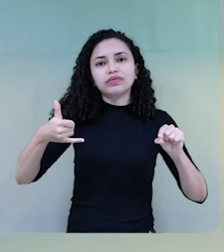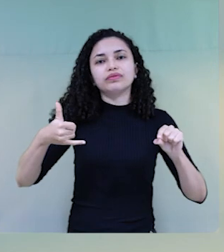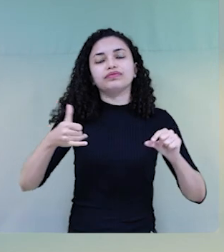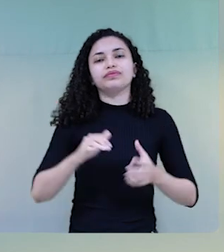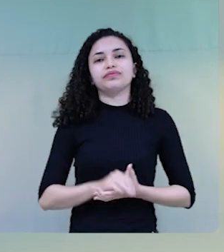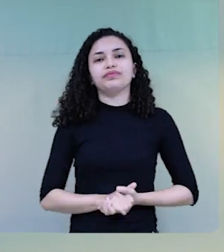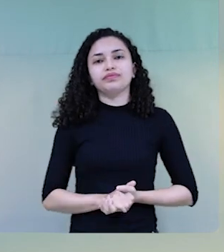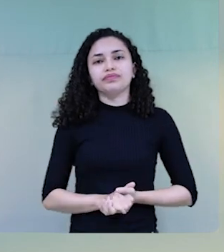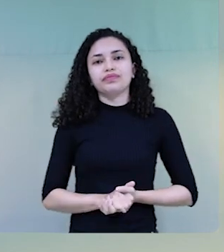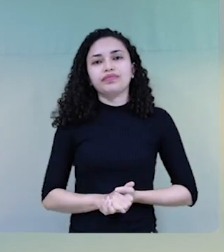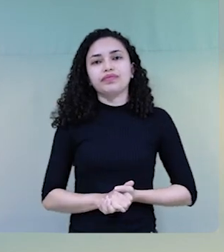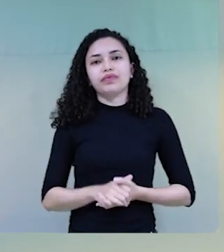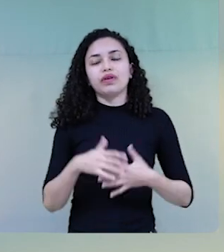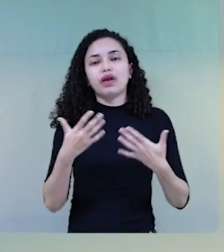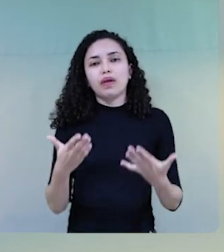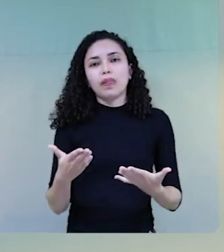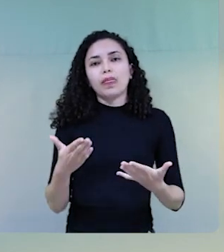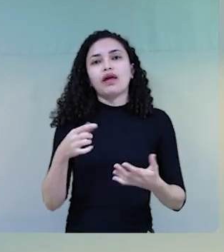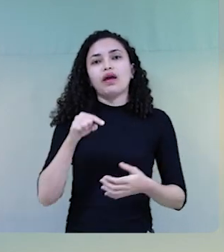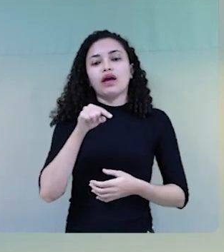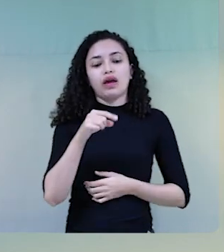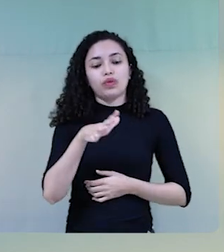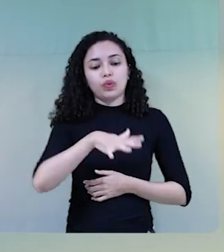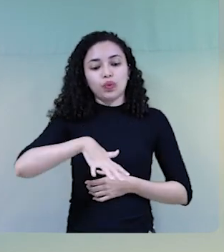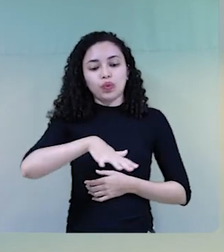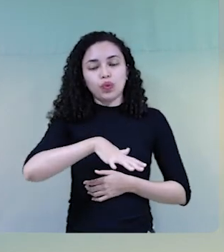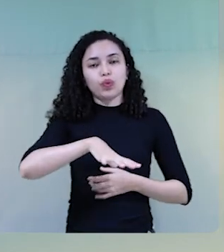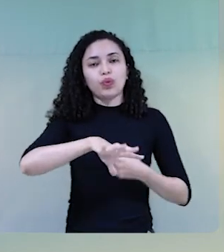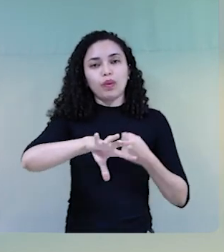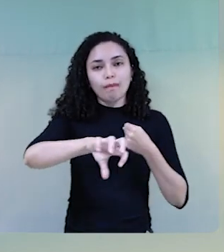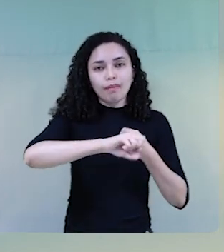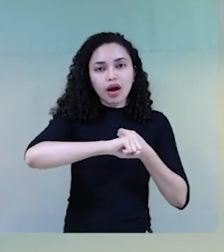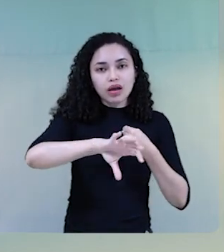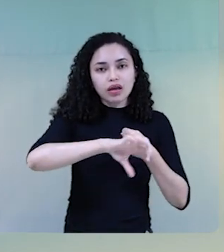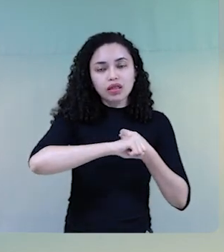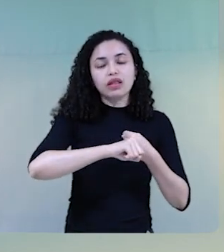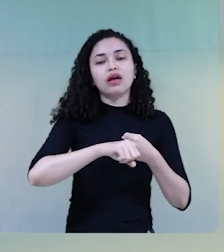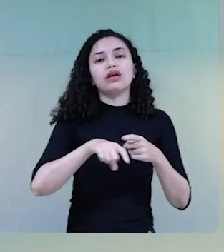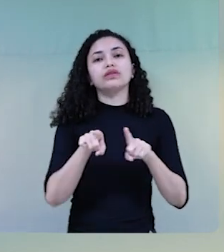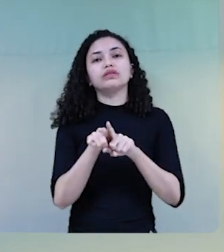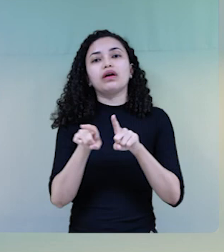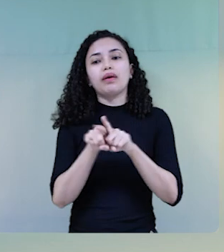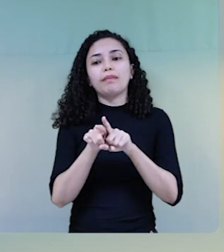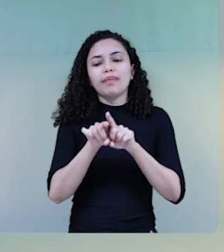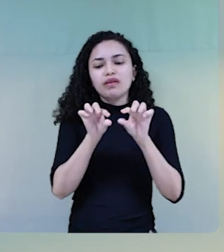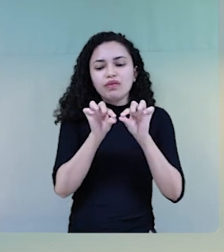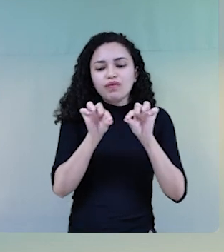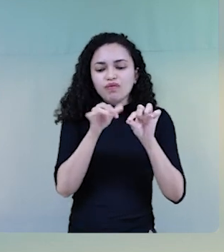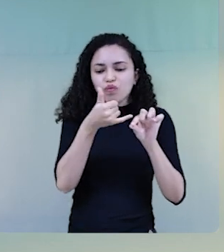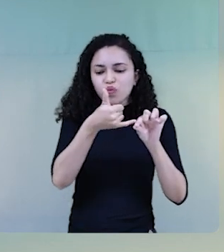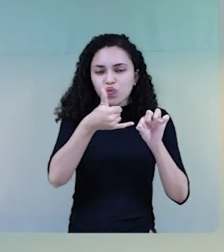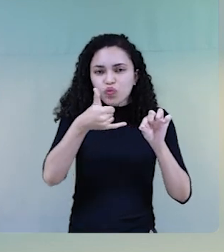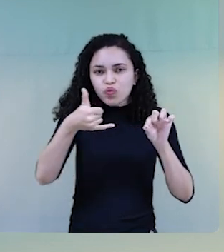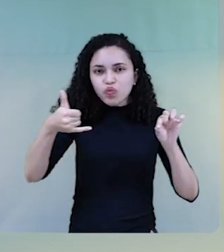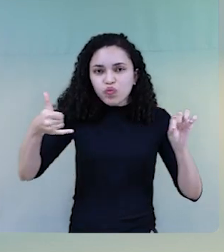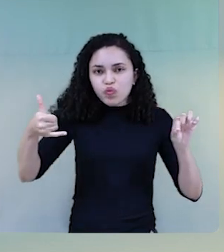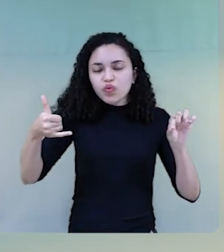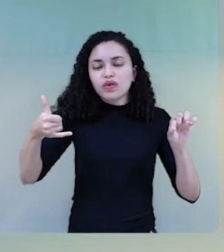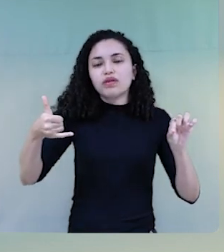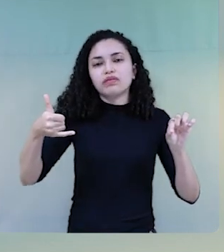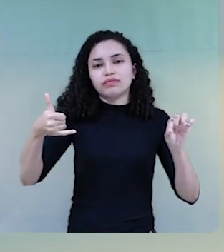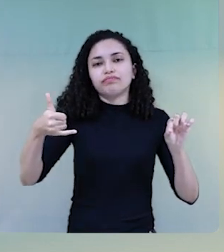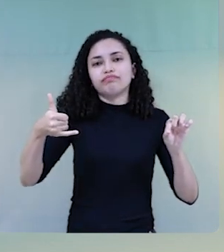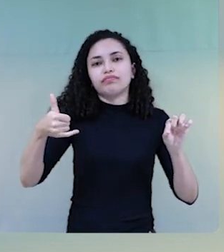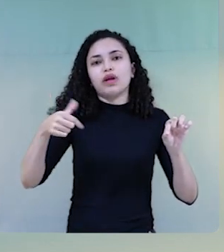θ, tá? B é o campo magnético e a corrente, L é o comprimento do fio e seno de θ vai ser o